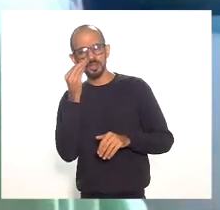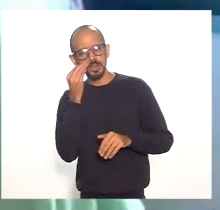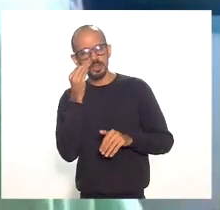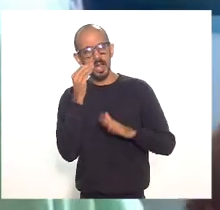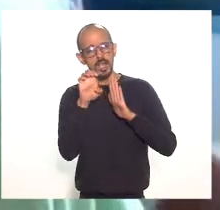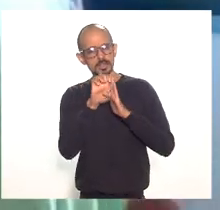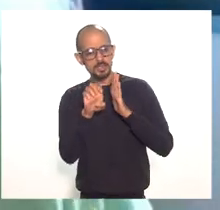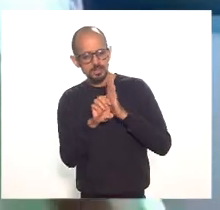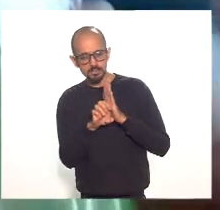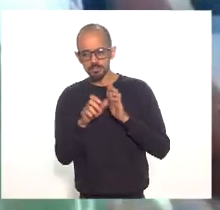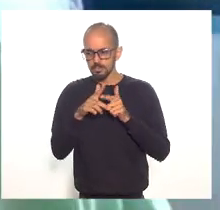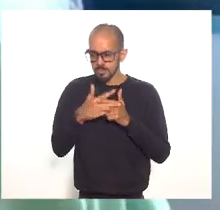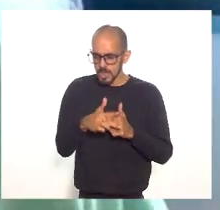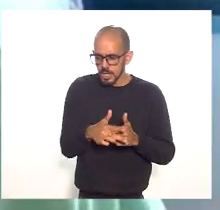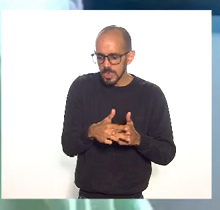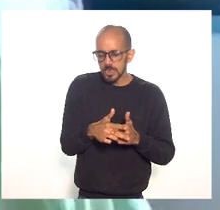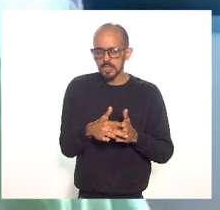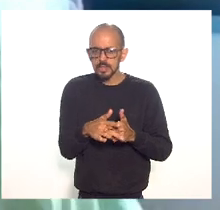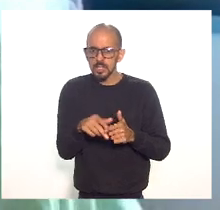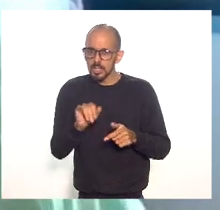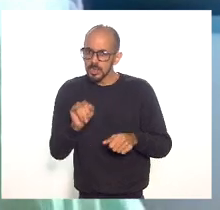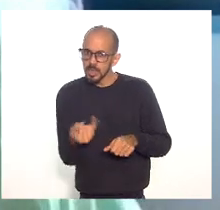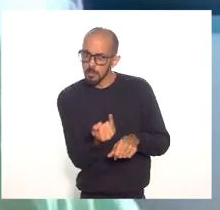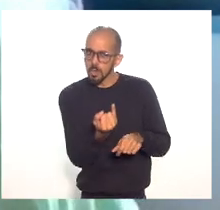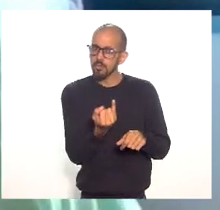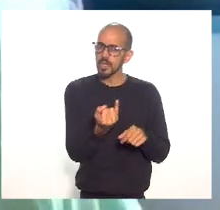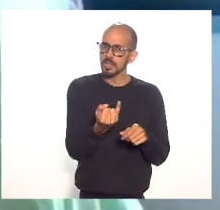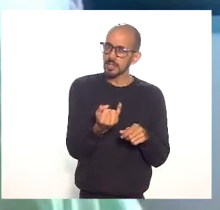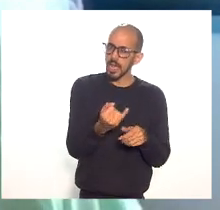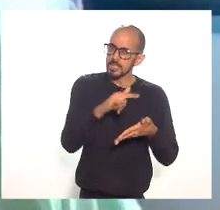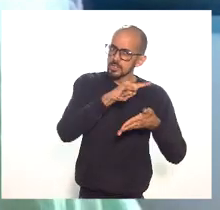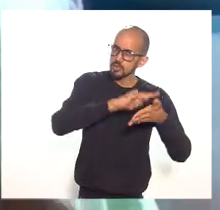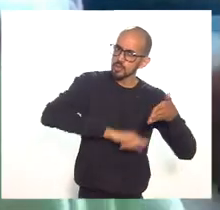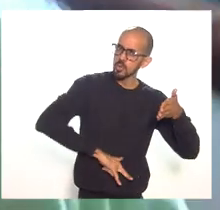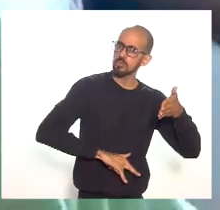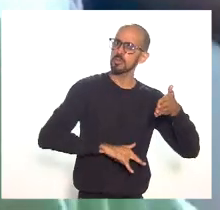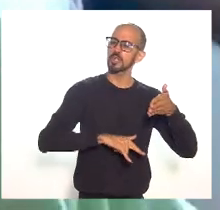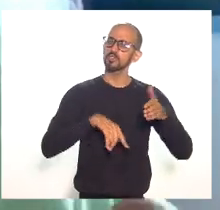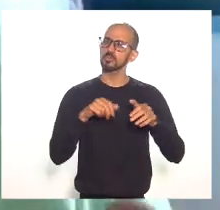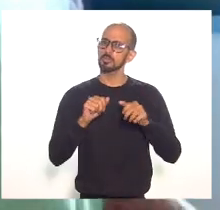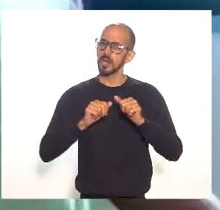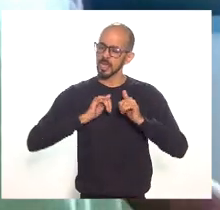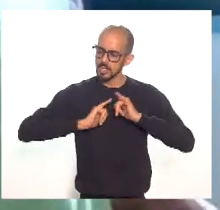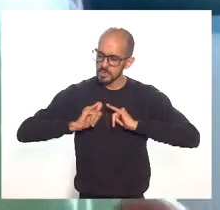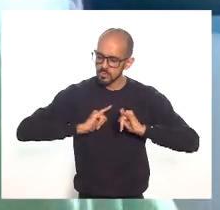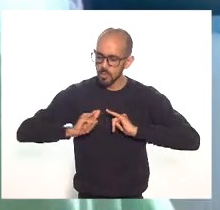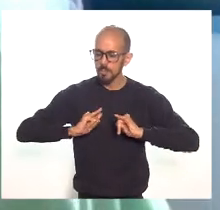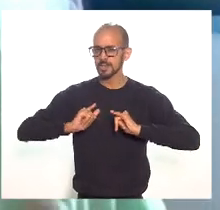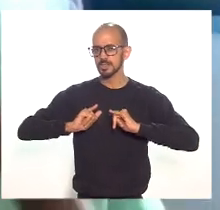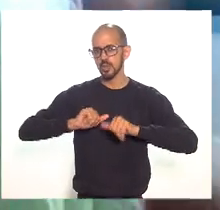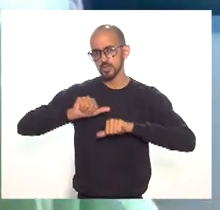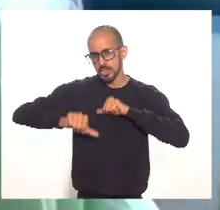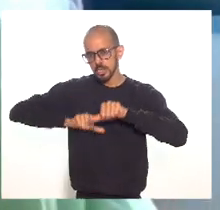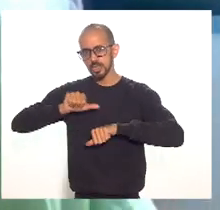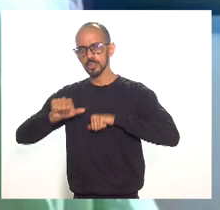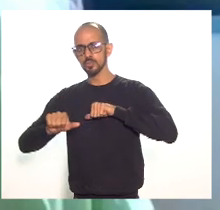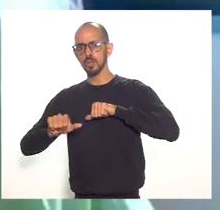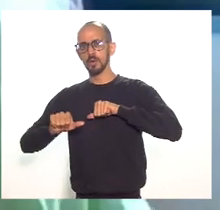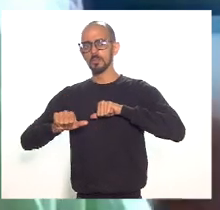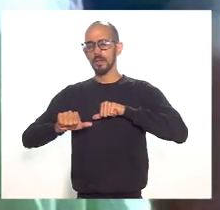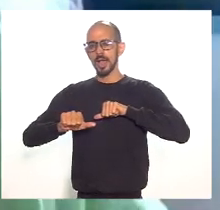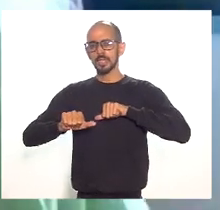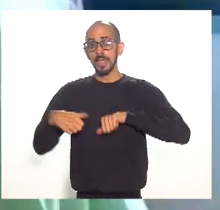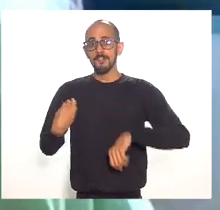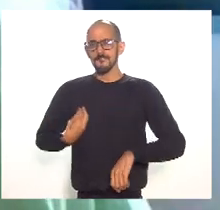o cúmplice delas e vamos aproveitar esses dossiês para que essa informação se transforme em